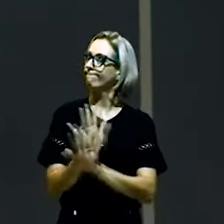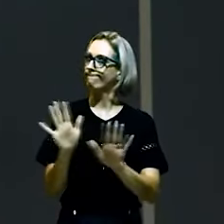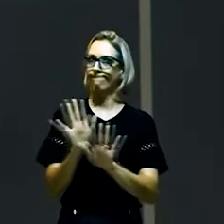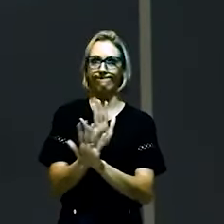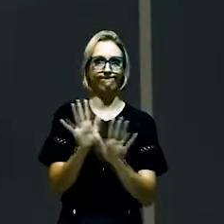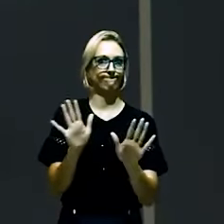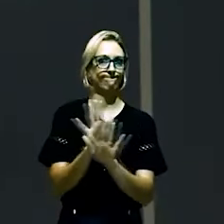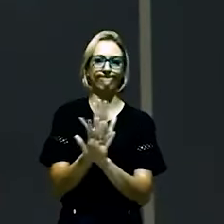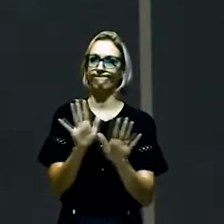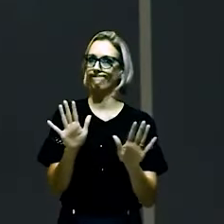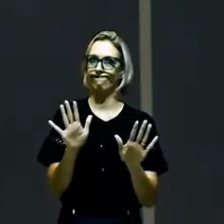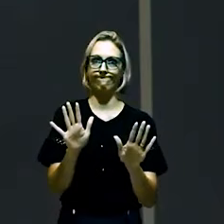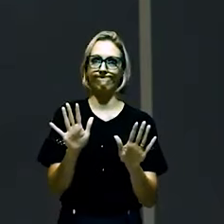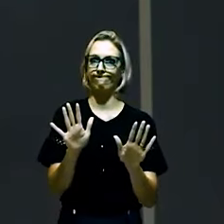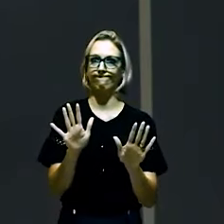não.